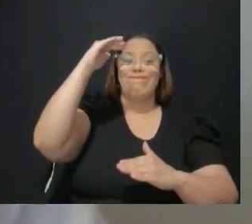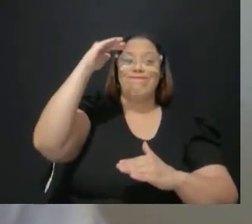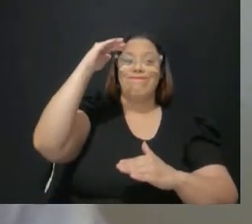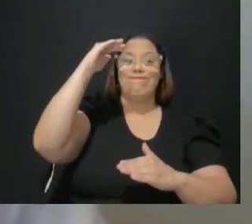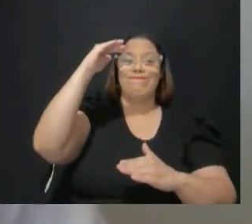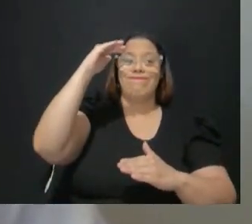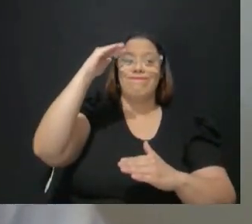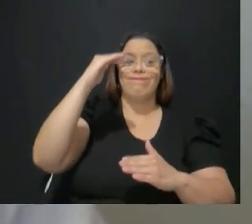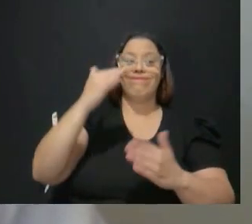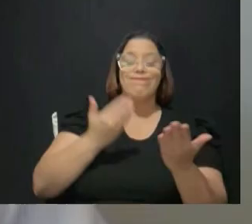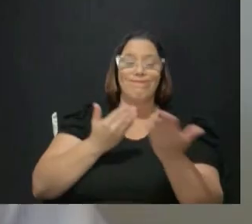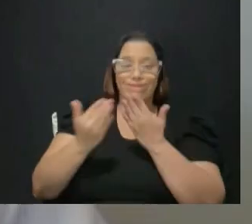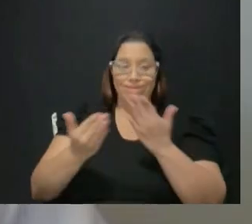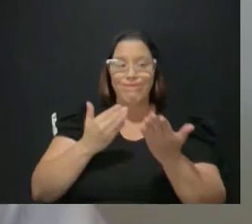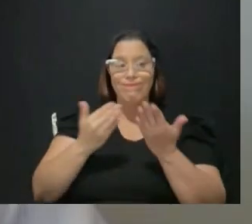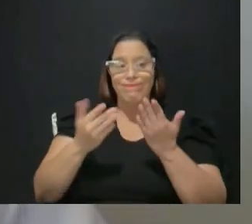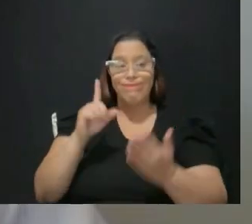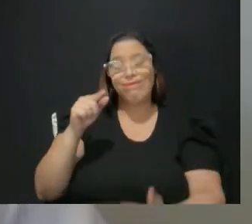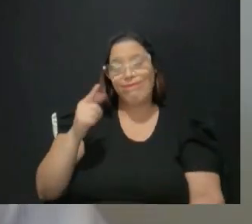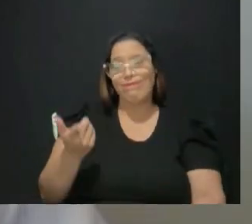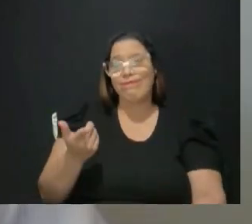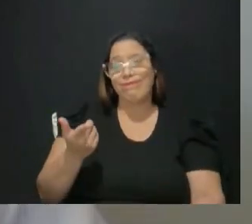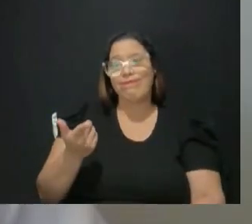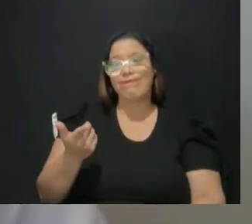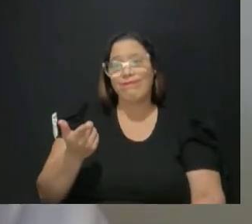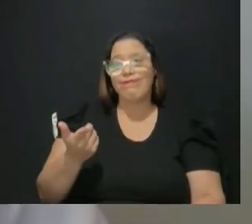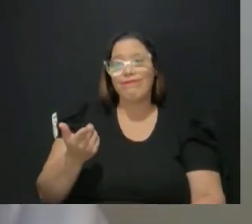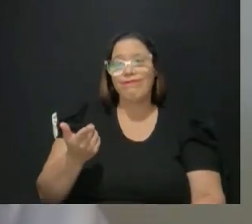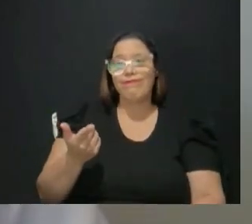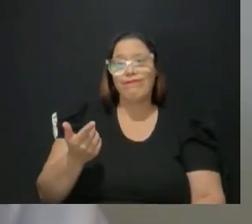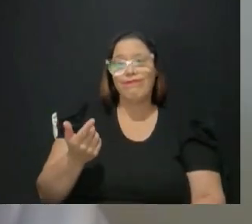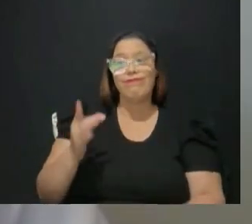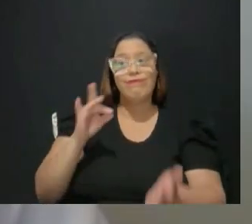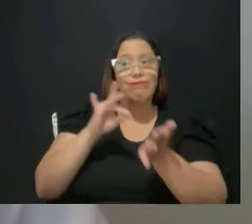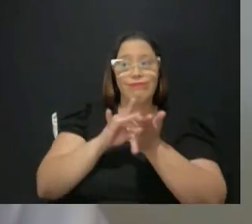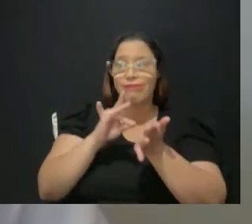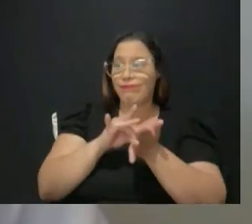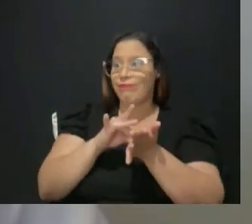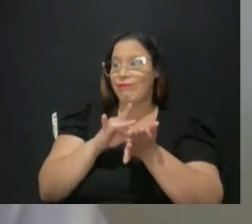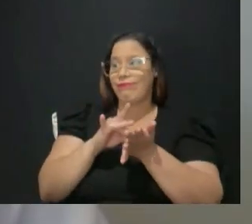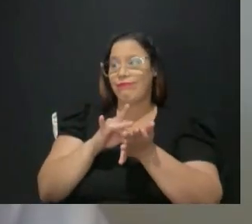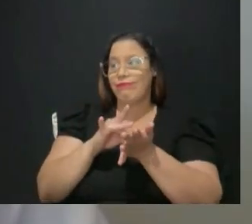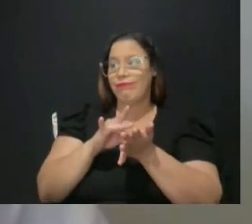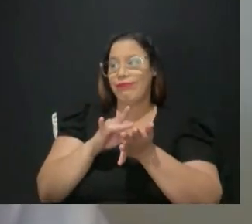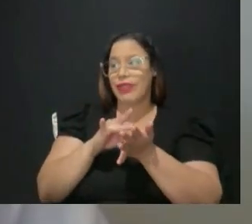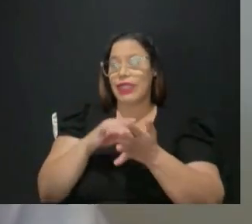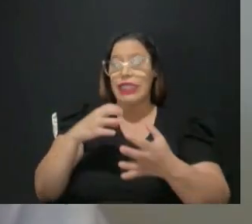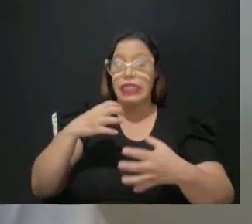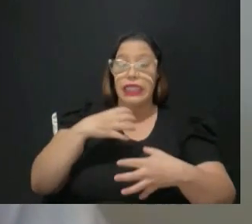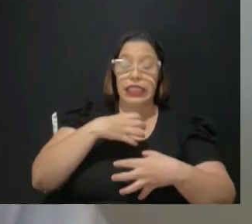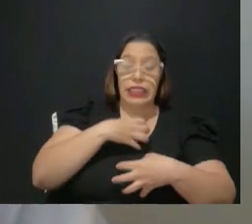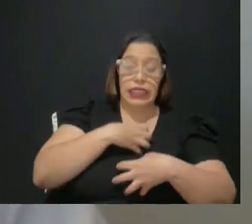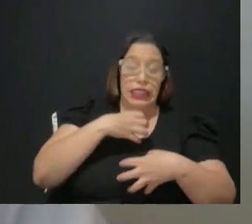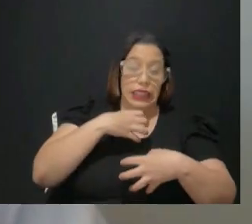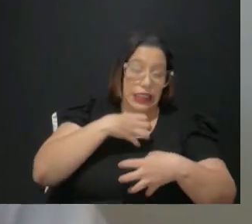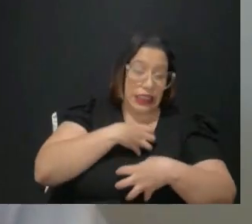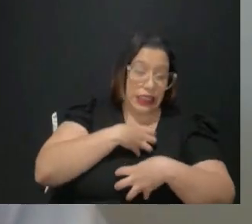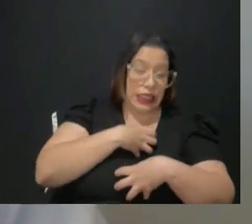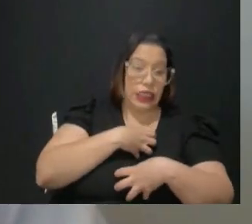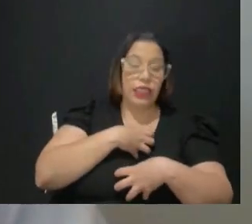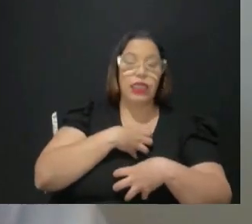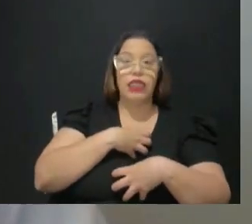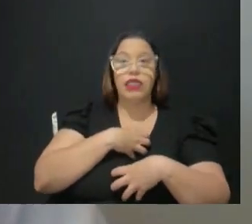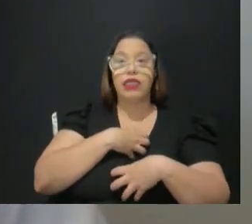grande com relação a isso, porque a gente tinha na verdade, a ansiedade e o medo,